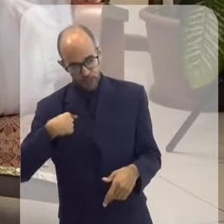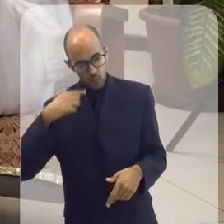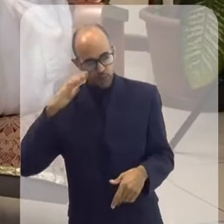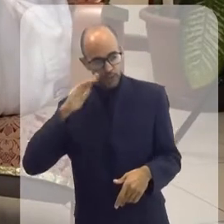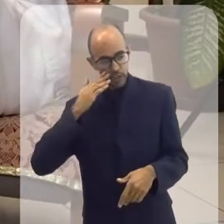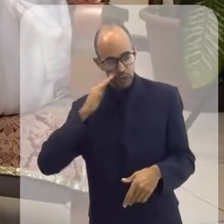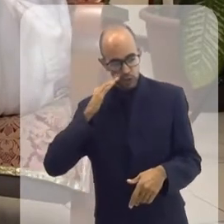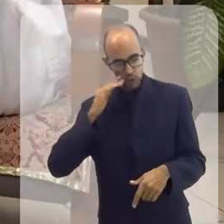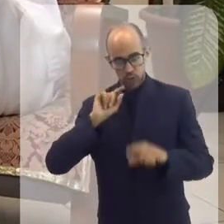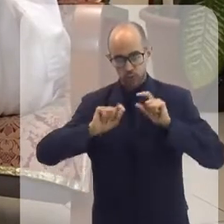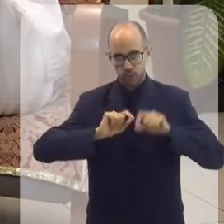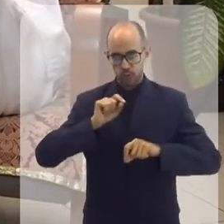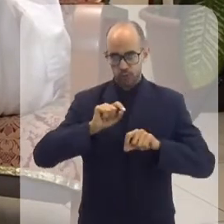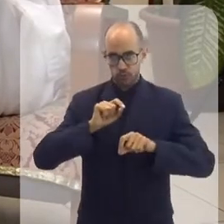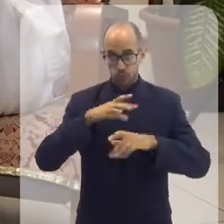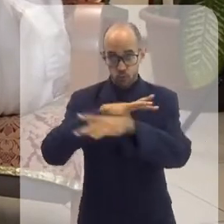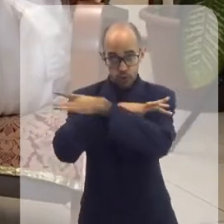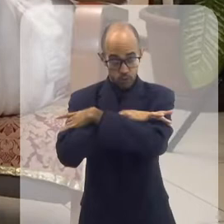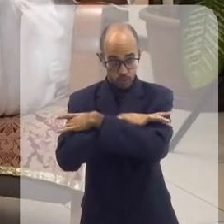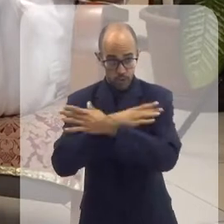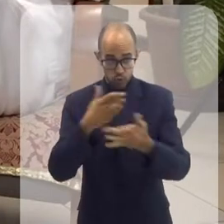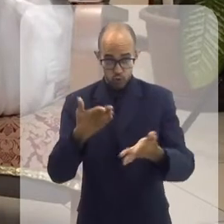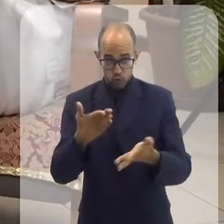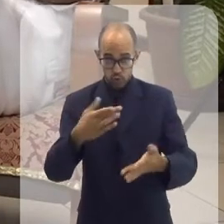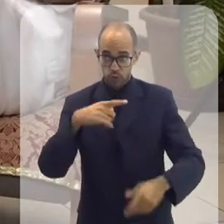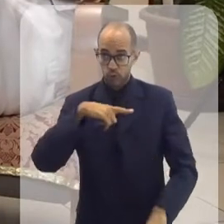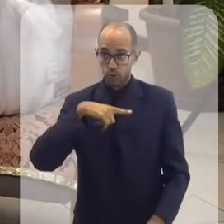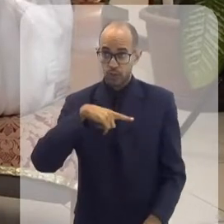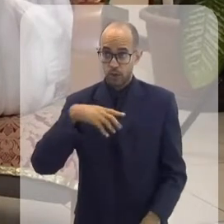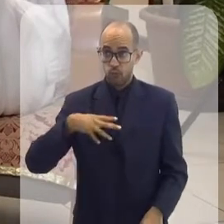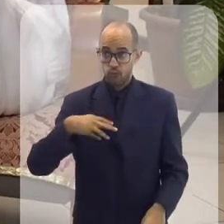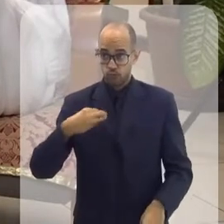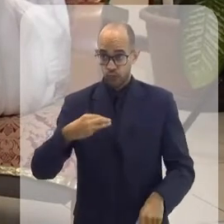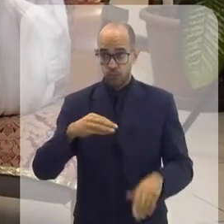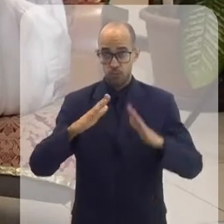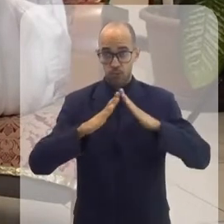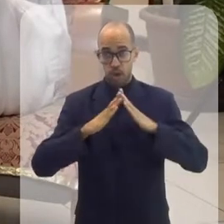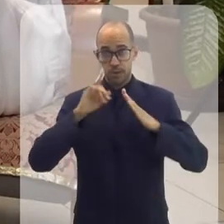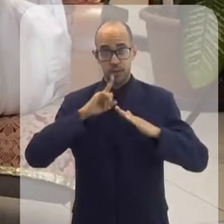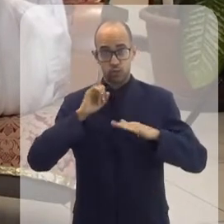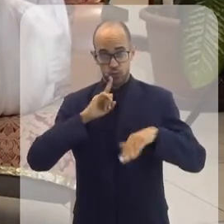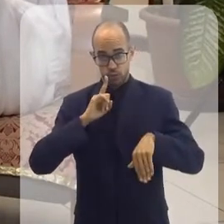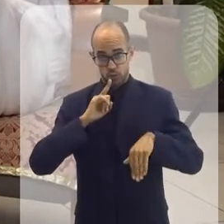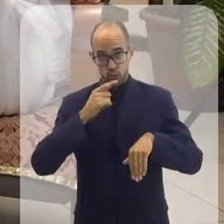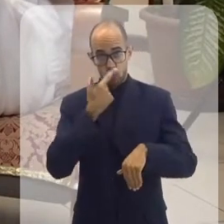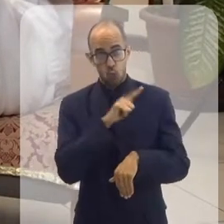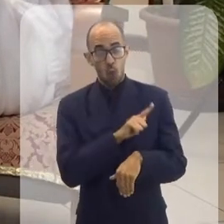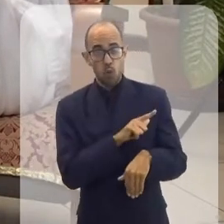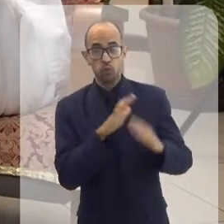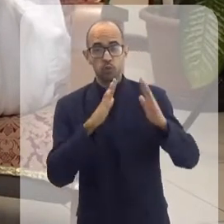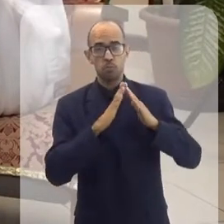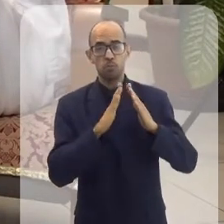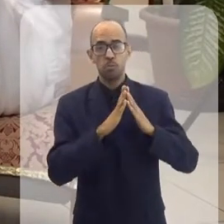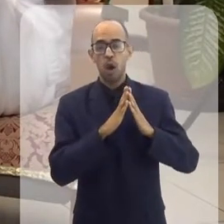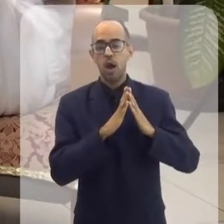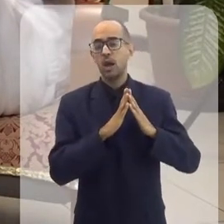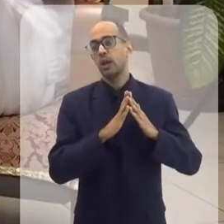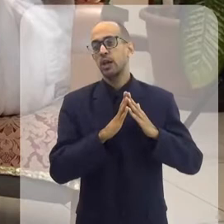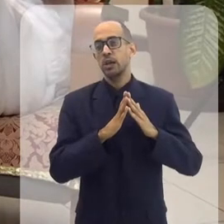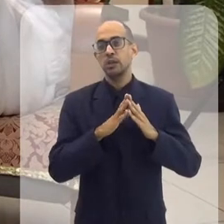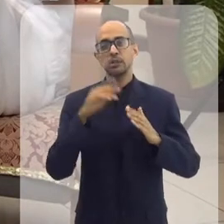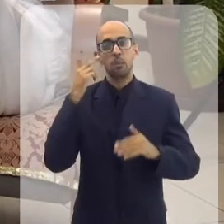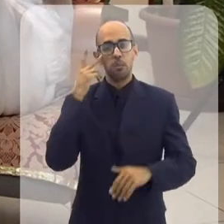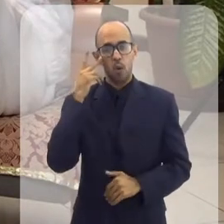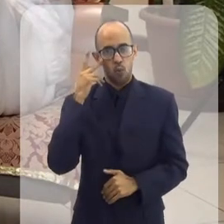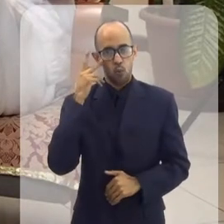e no candomblé de hoje isso é aquela época eu tenho um filho que mora nos Estados Unidos eu tenho outra que